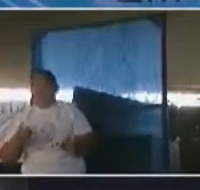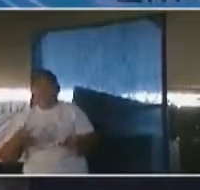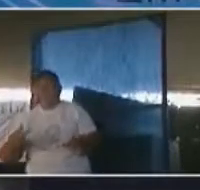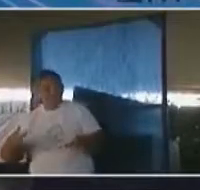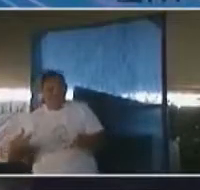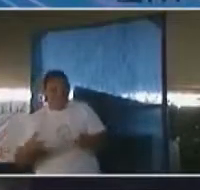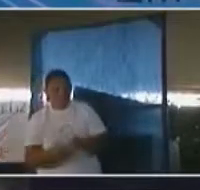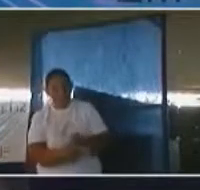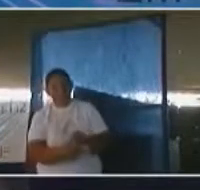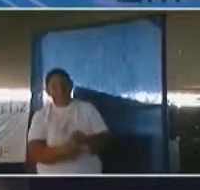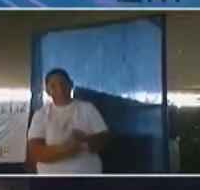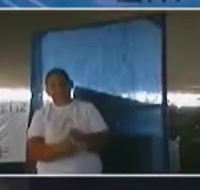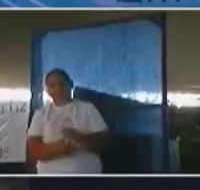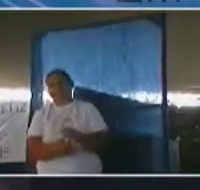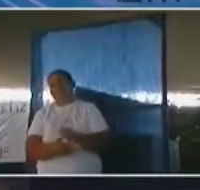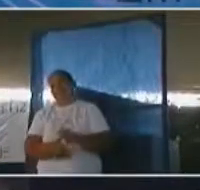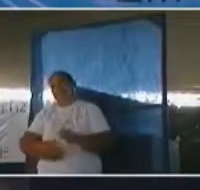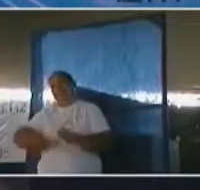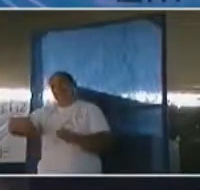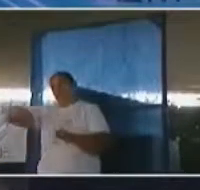por desconhecido.